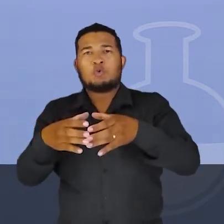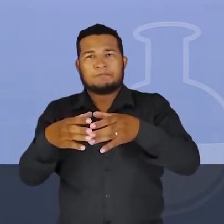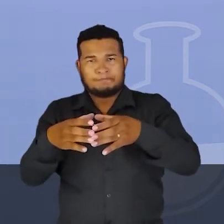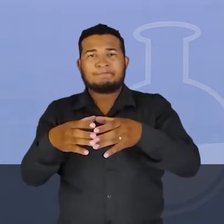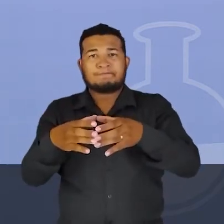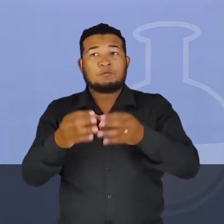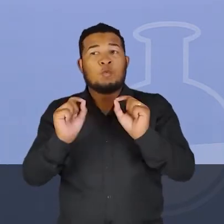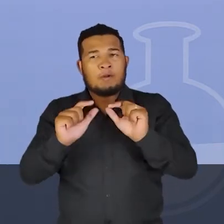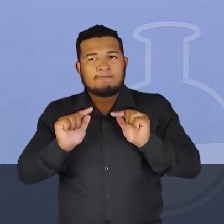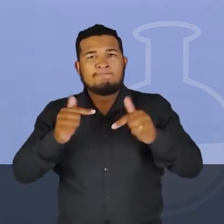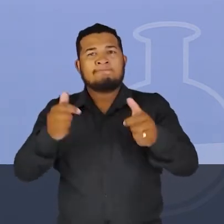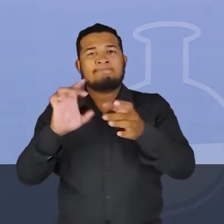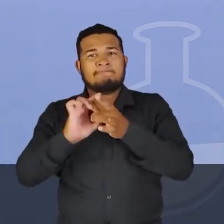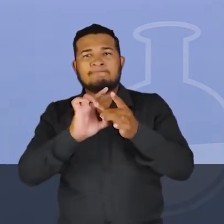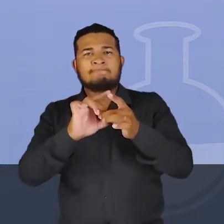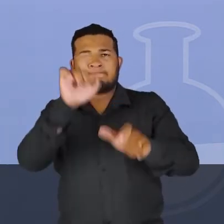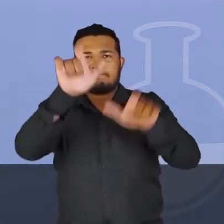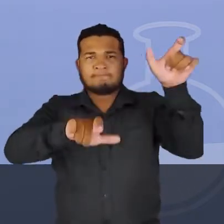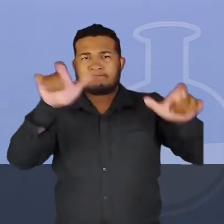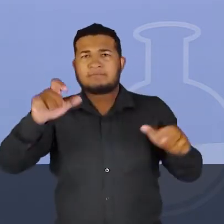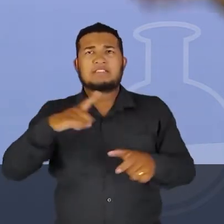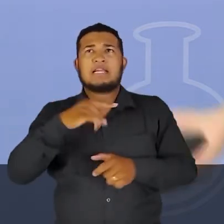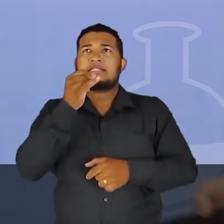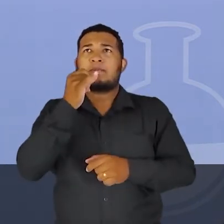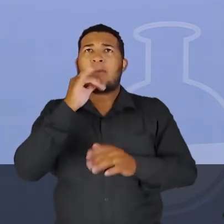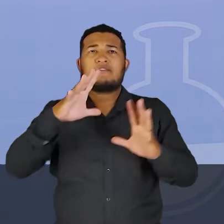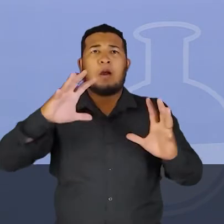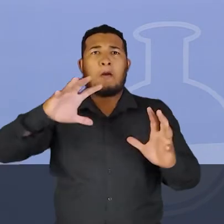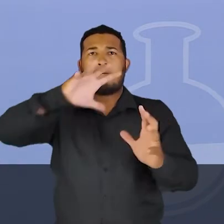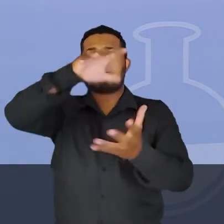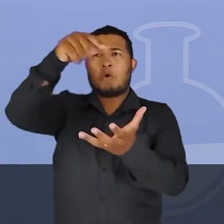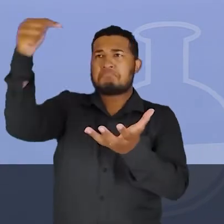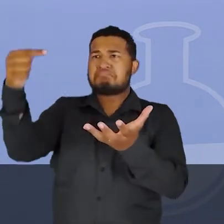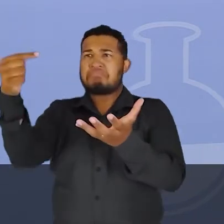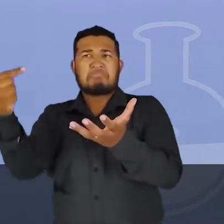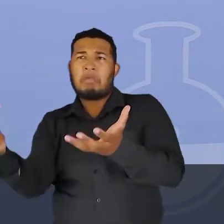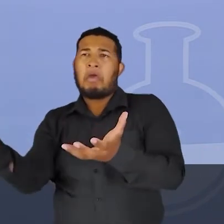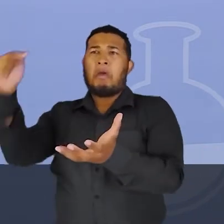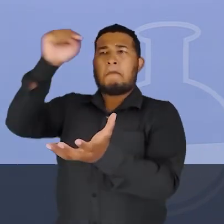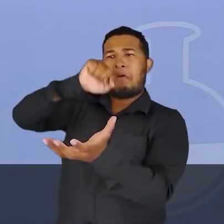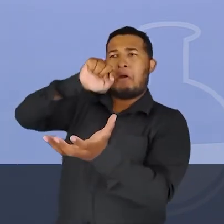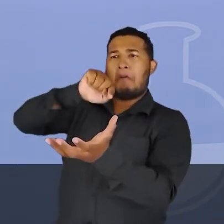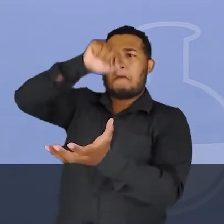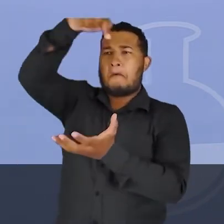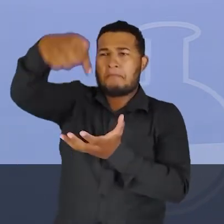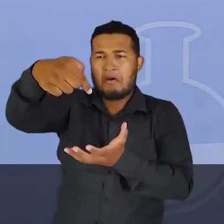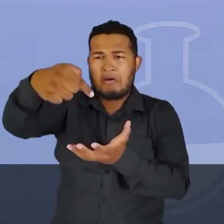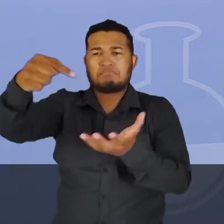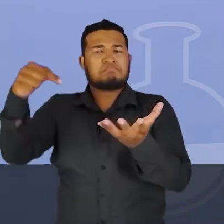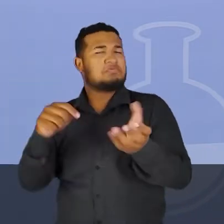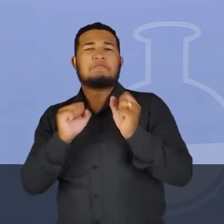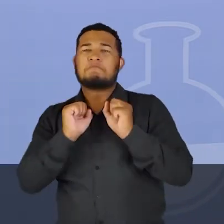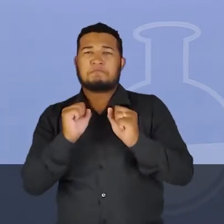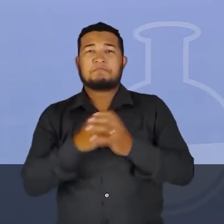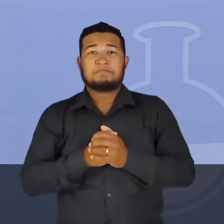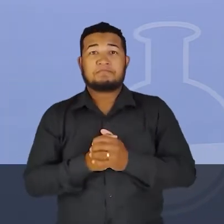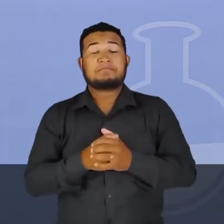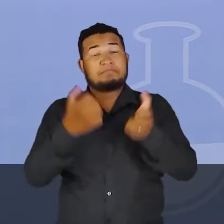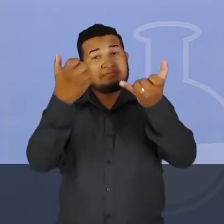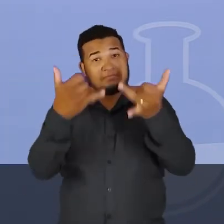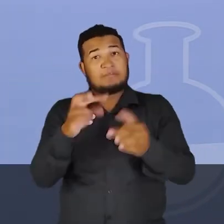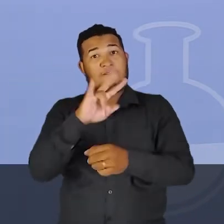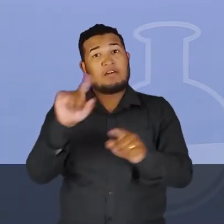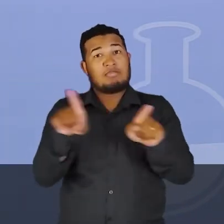ação coletiva que envolva pessoas que estão do outro lado do mundo. Olha que interessante. Então, ele vai falar um pouquinho disso. Ele vai falar